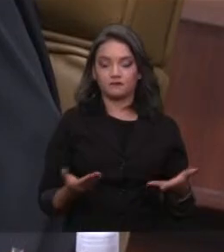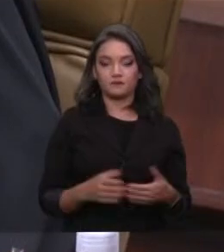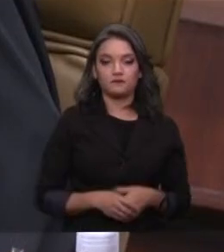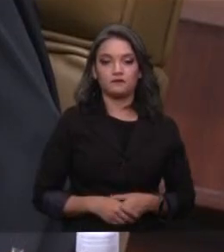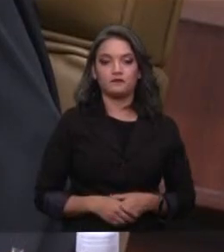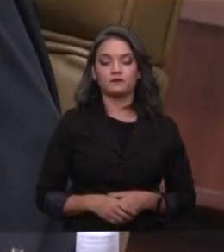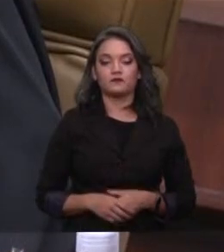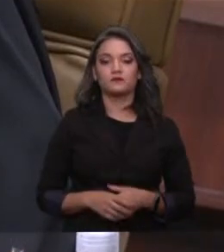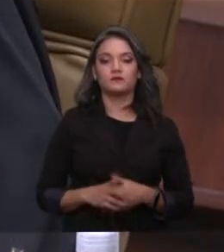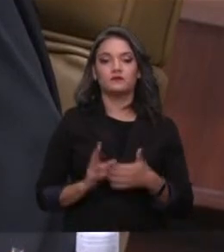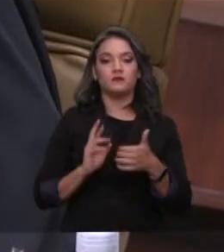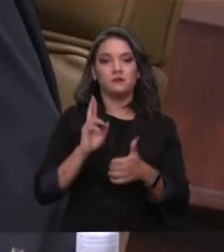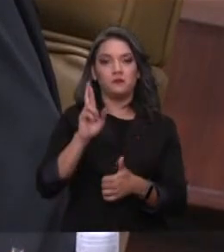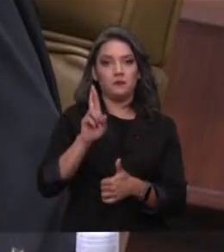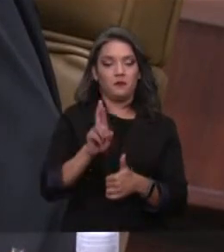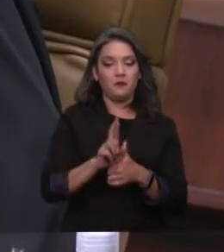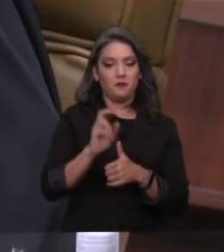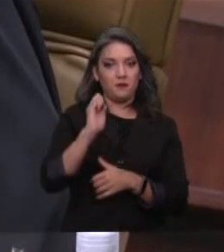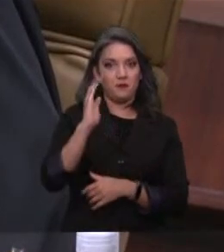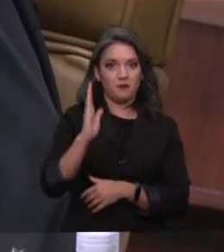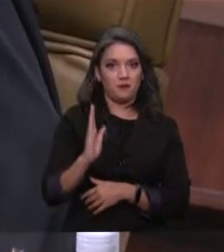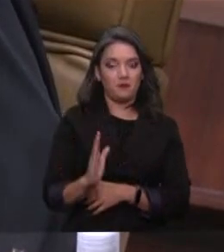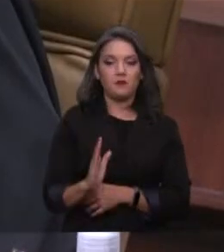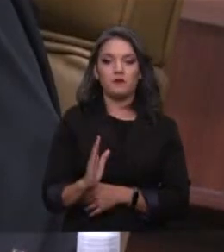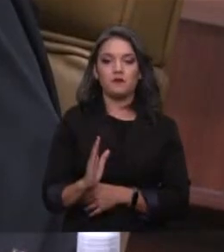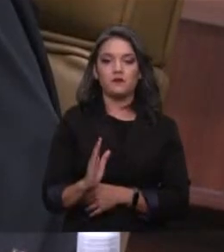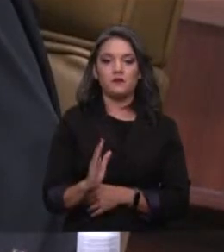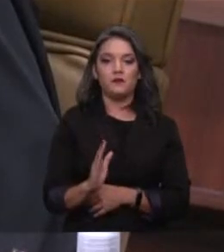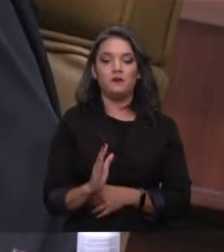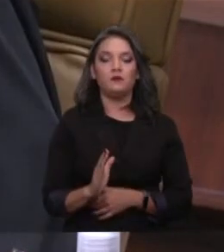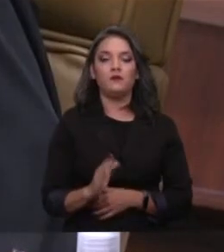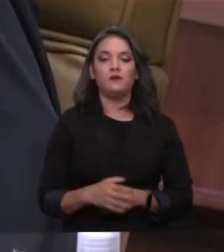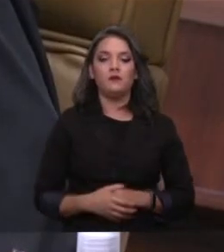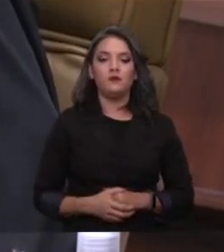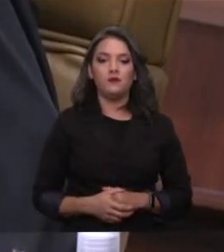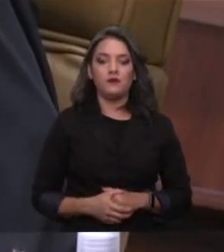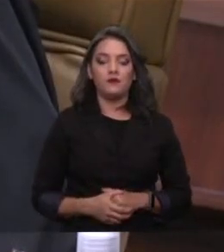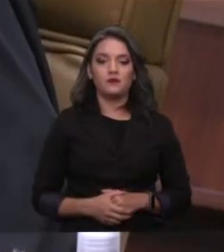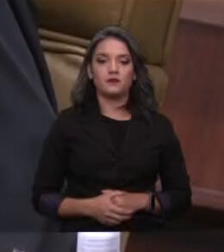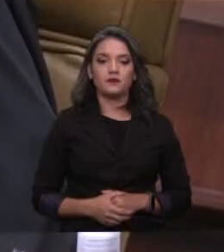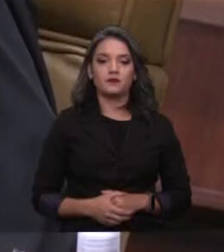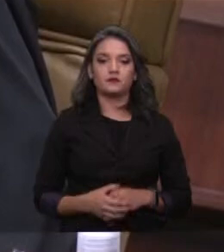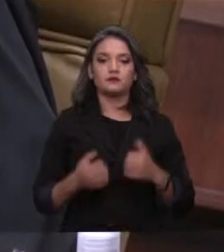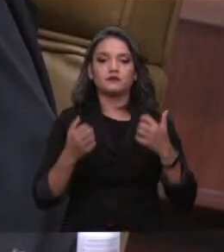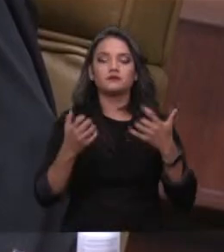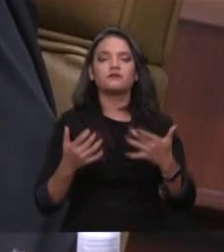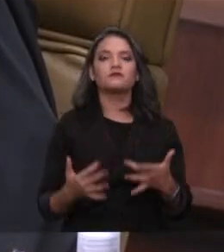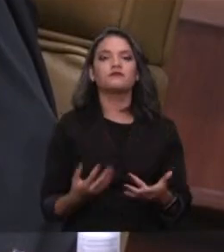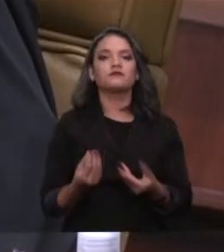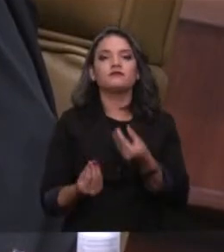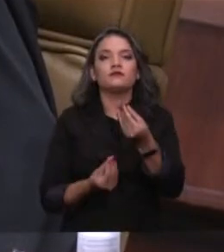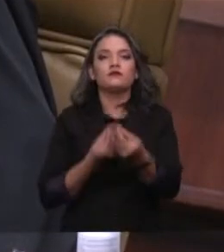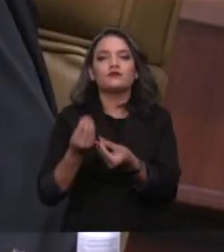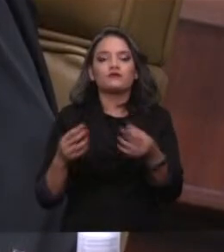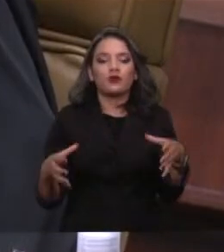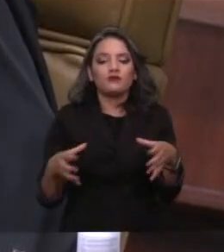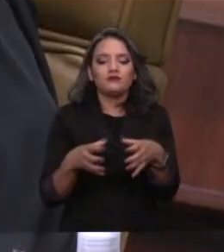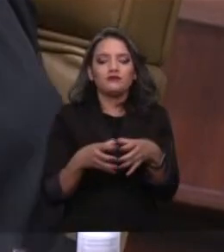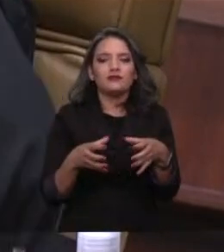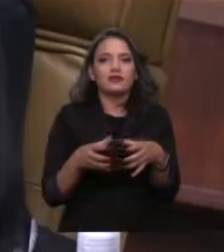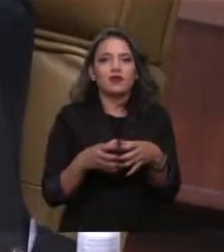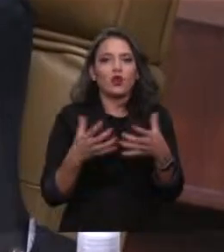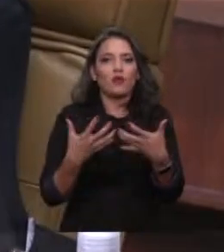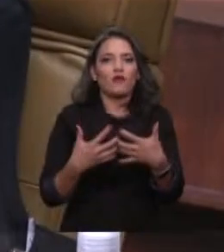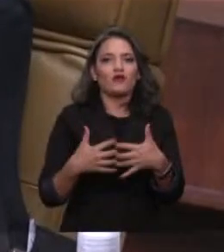Procuradoria Geral da República explicou o funcionamento da organização